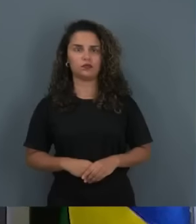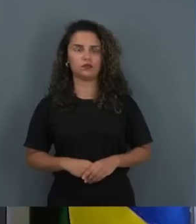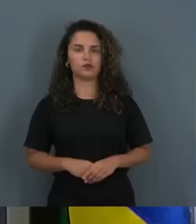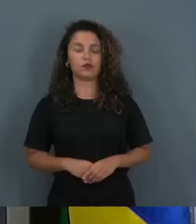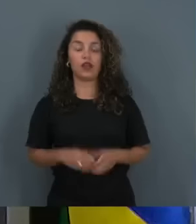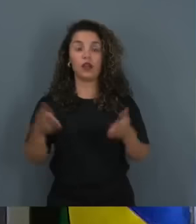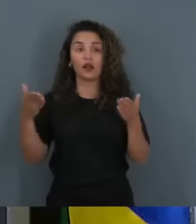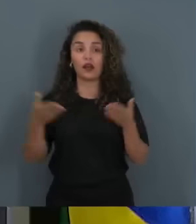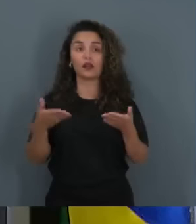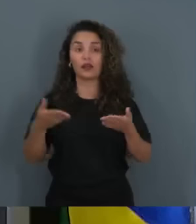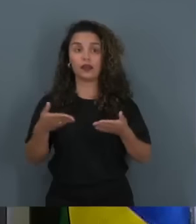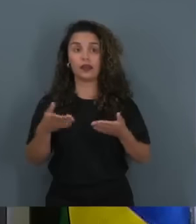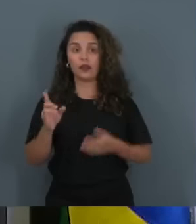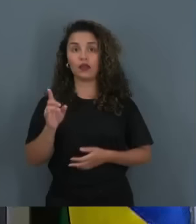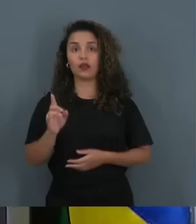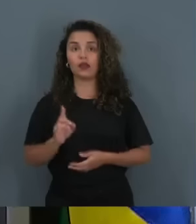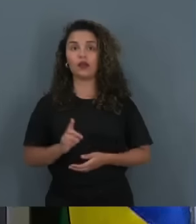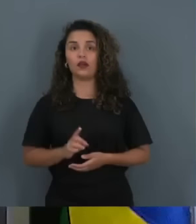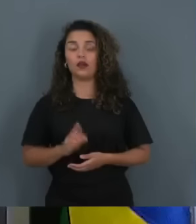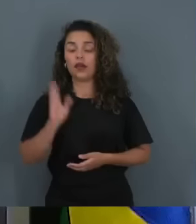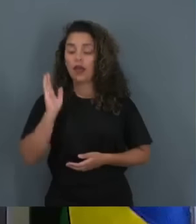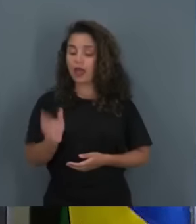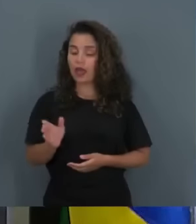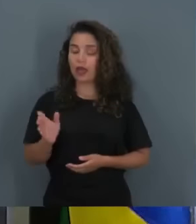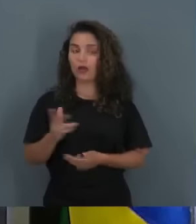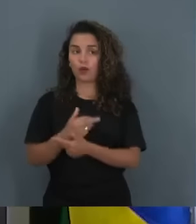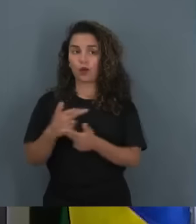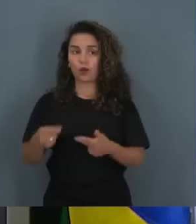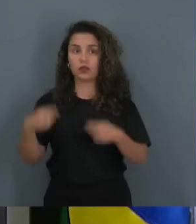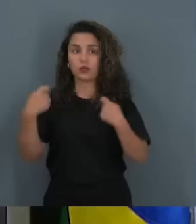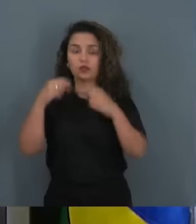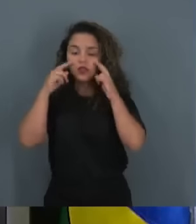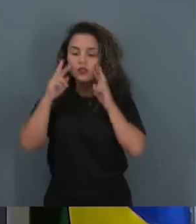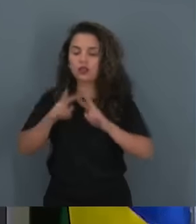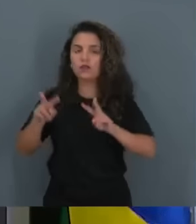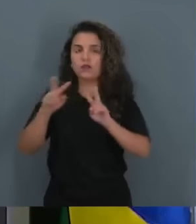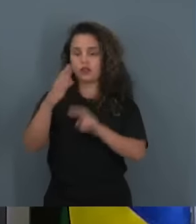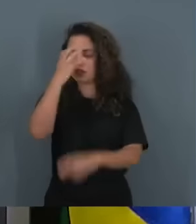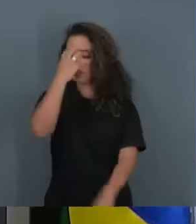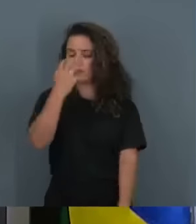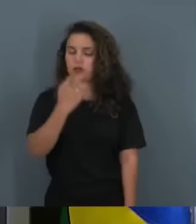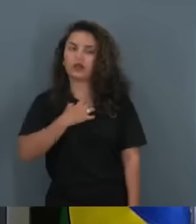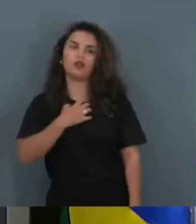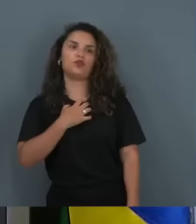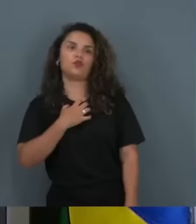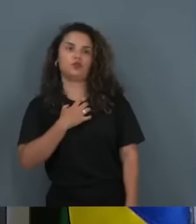Isso aqui é algo que deve ser encarado de forma séria.